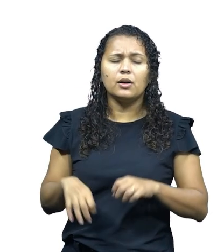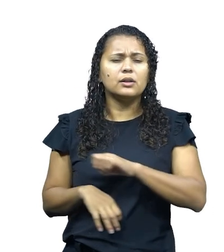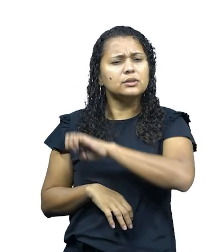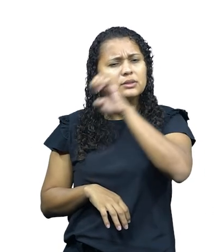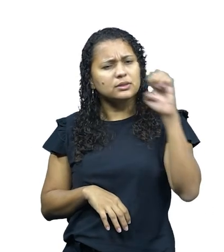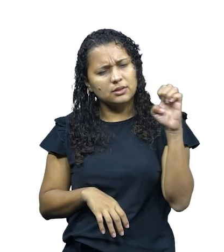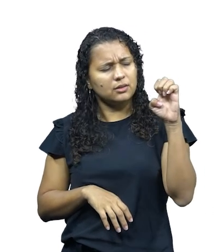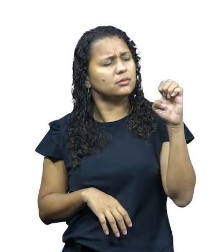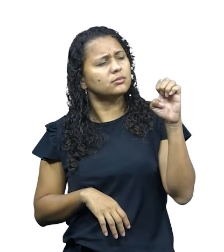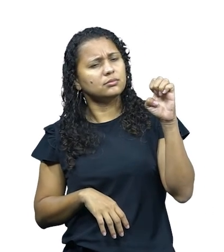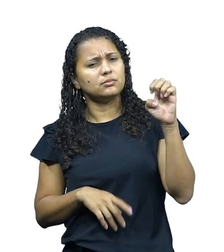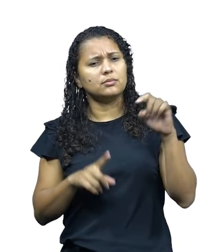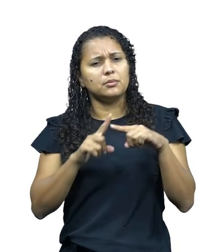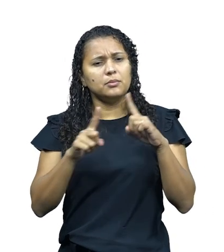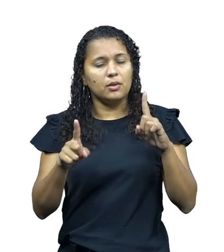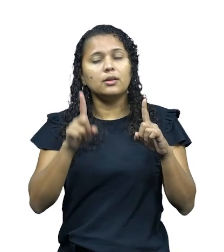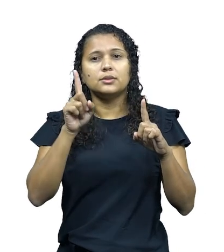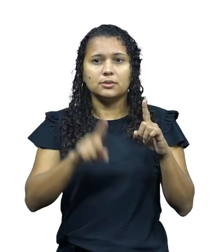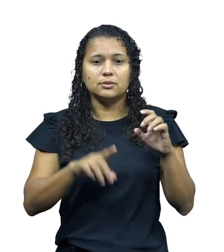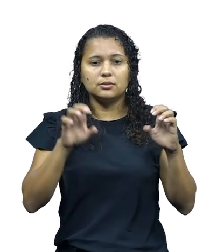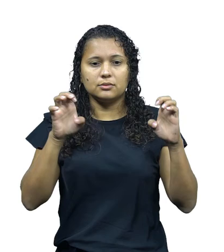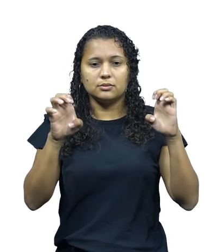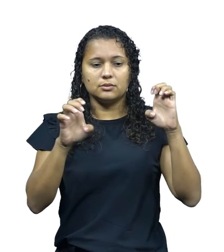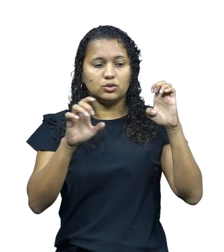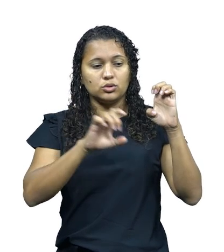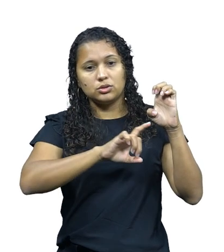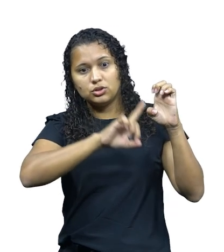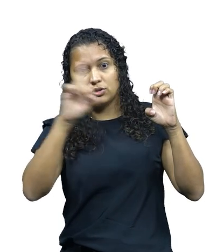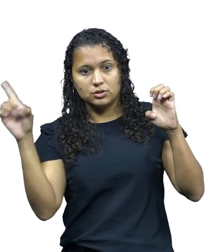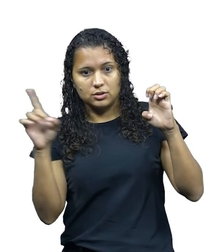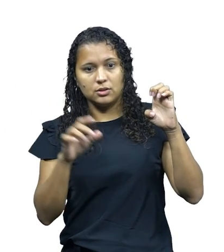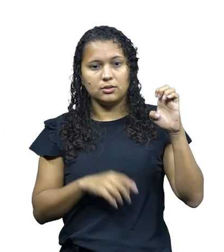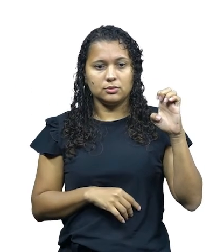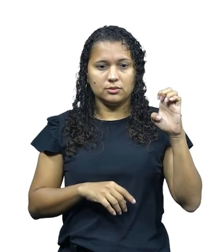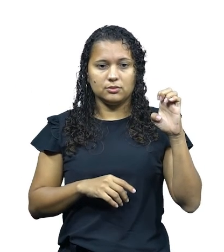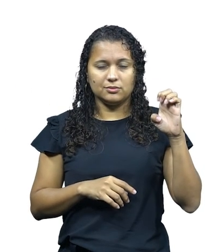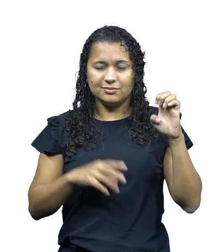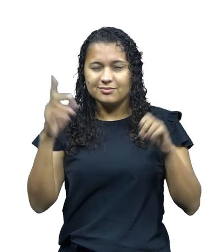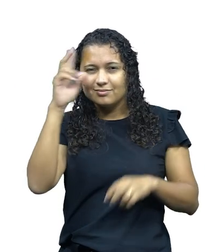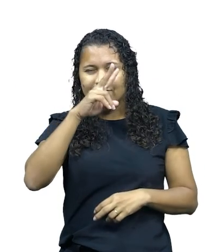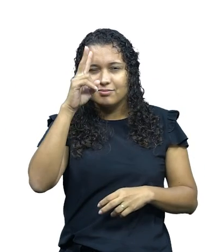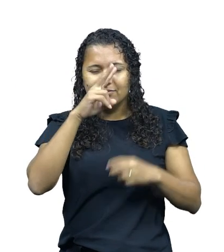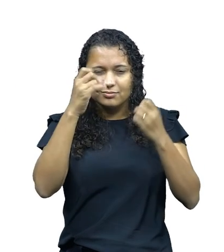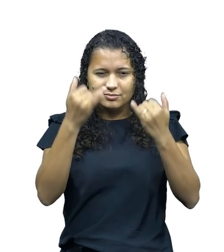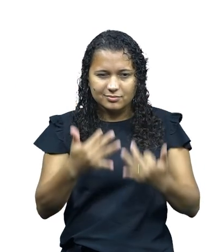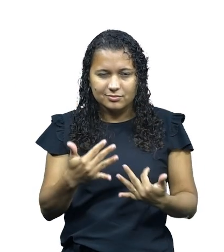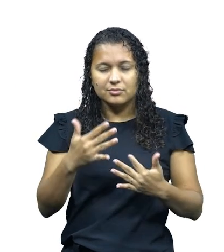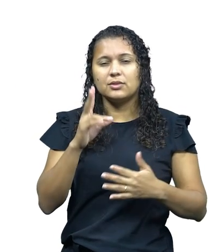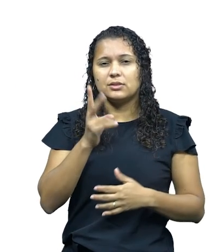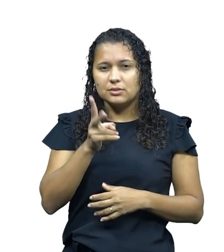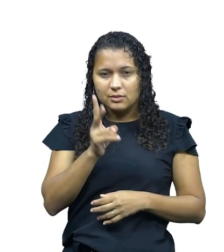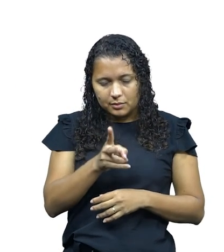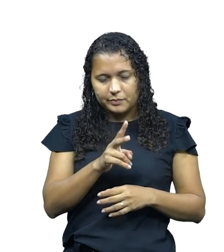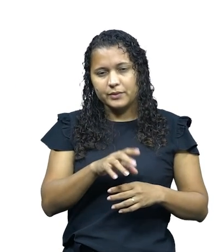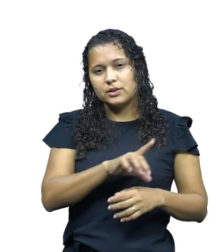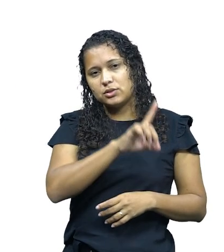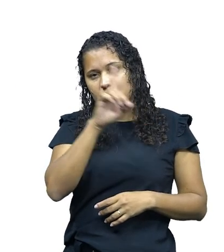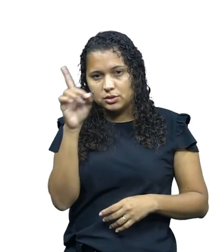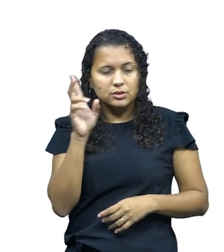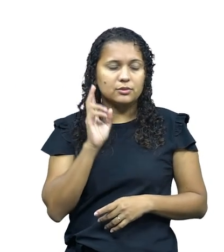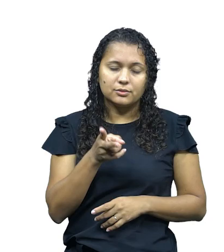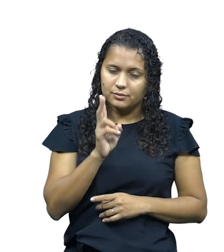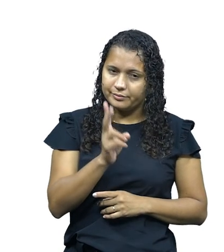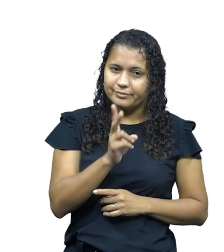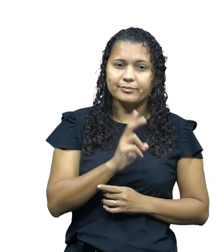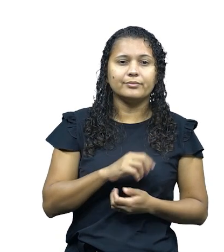esquerdo, mas quando ela está de fato em desenho técnico, ela fica pelo lado direito da vista frontal, como eu mostrei na figura anterior. Ela